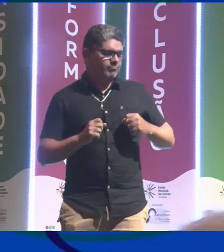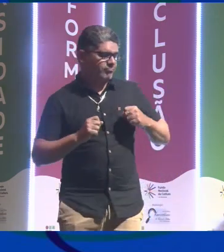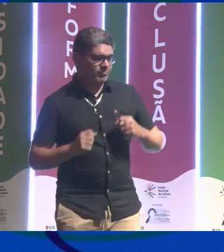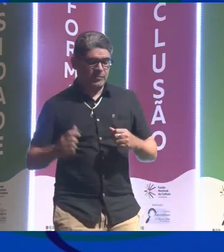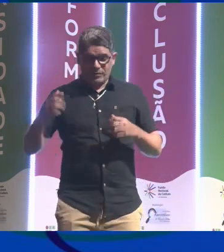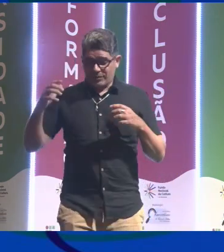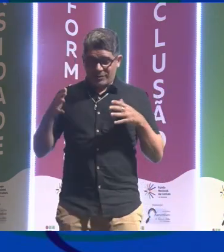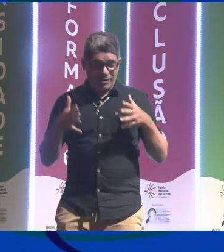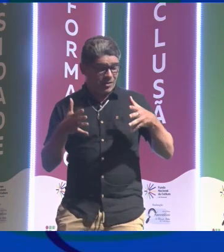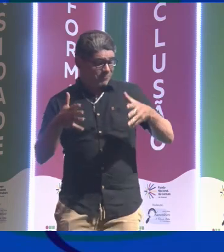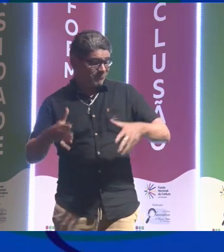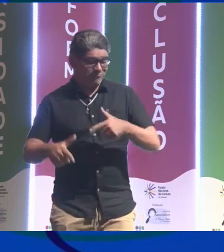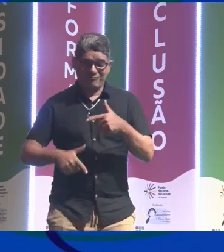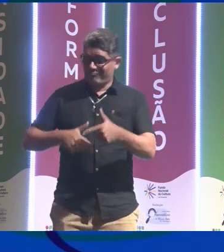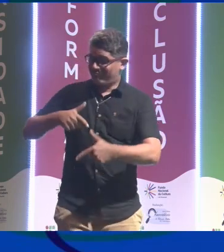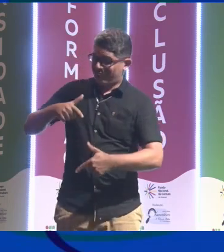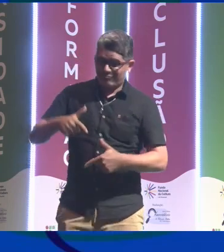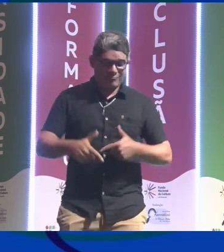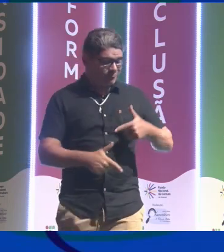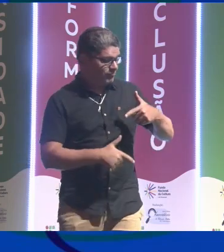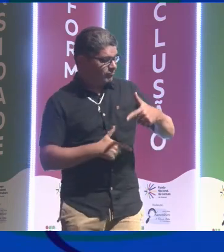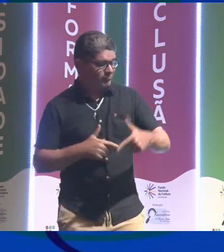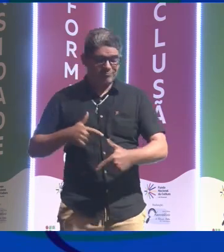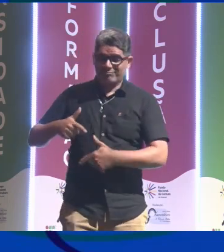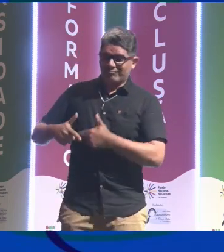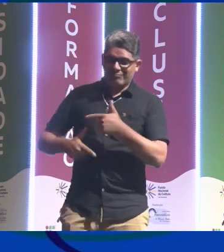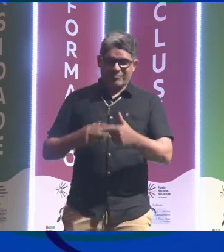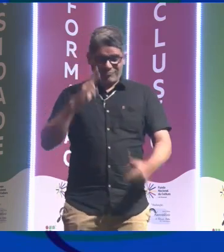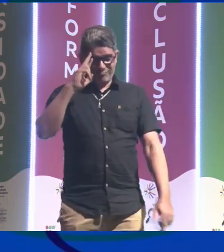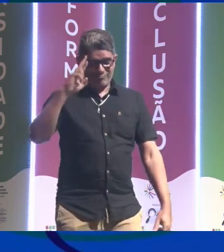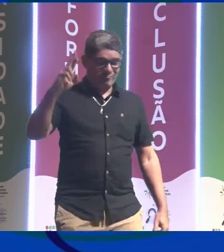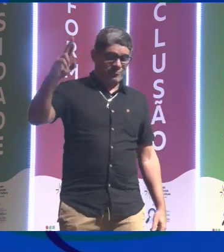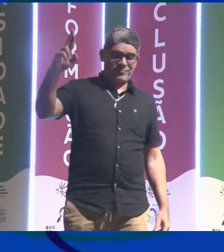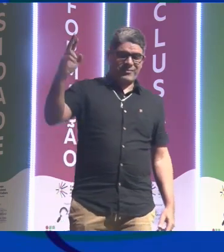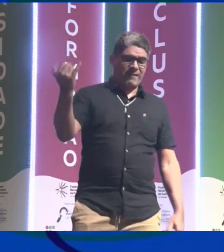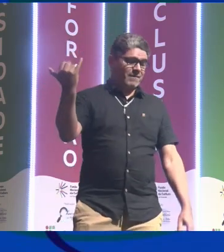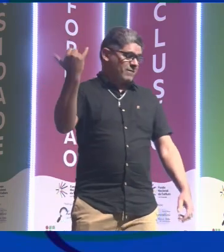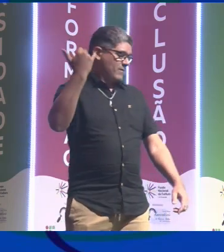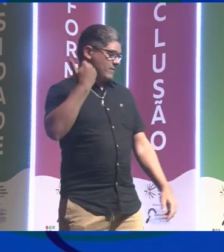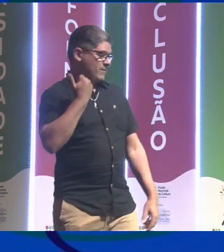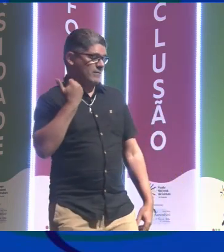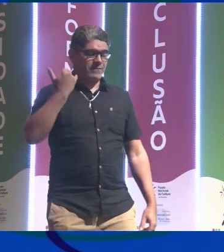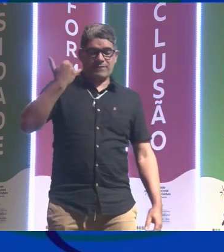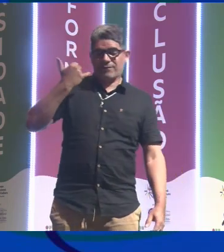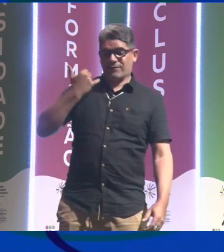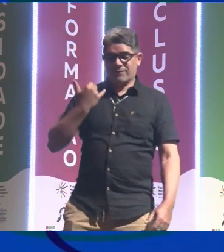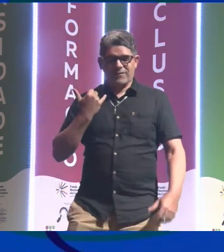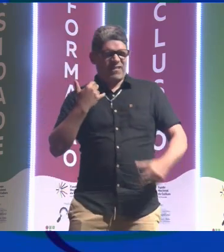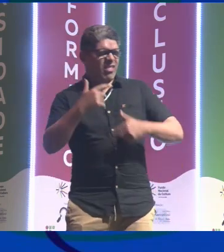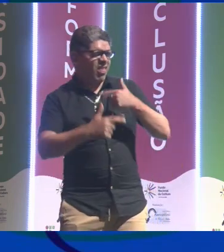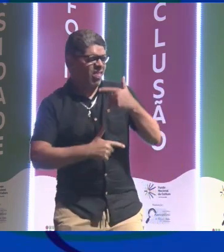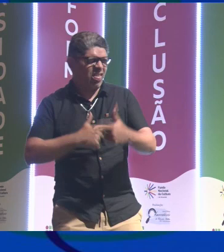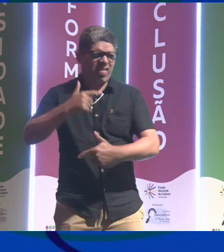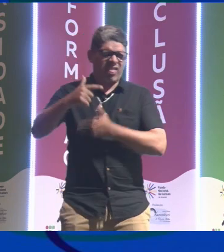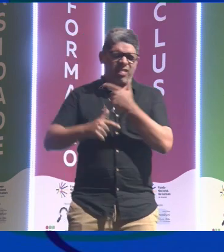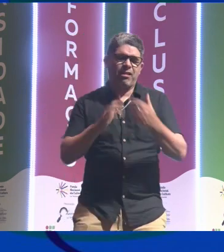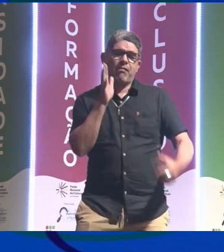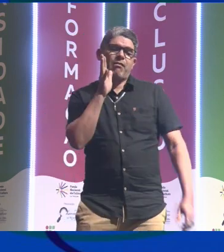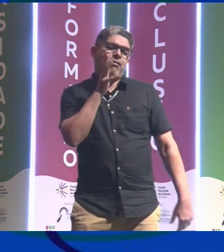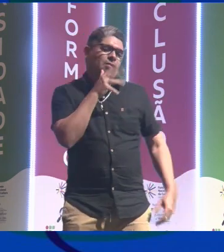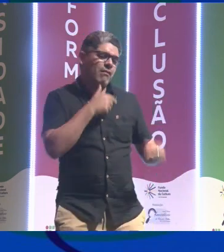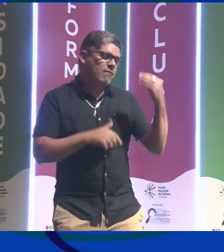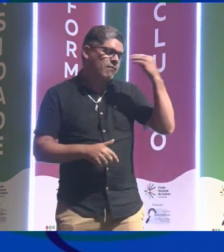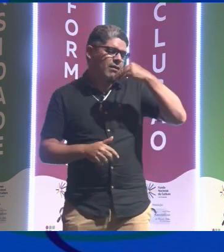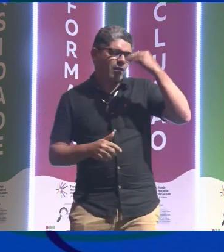Quando chego no trabalho, o patrão vem com aquela história que o serviço não está rendendo.